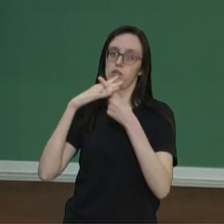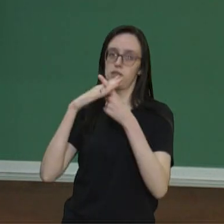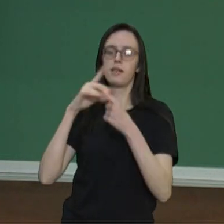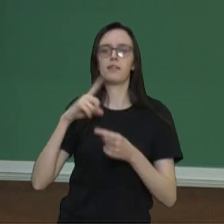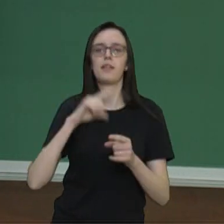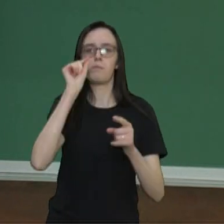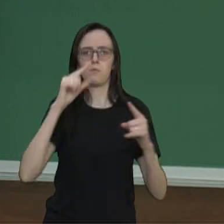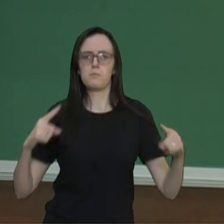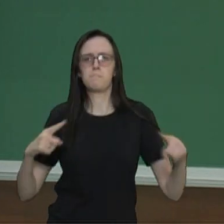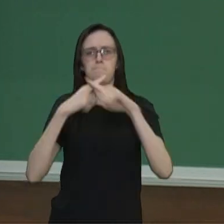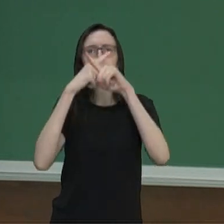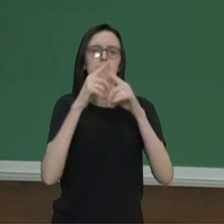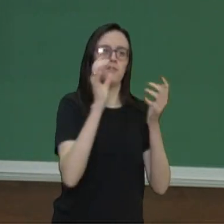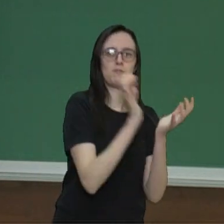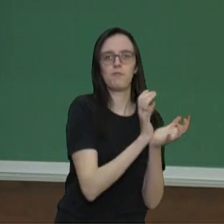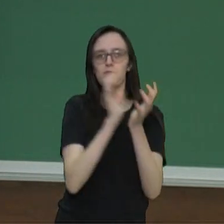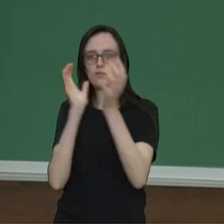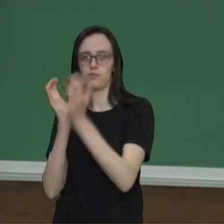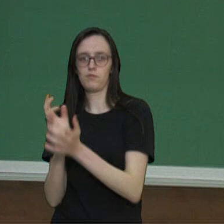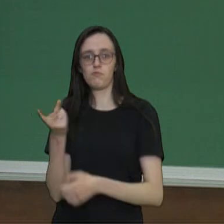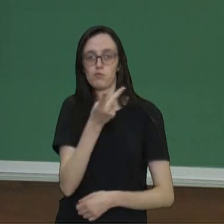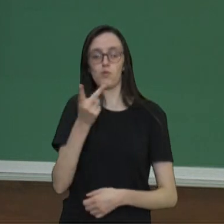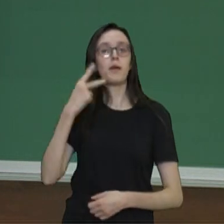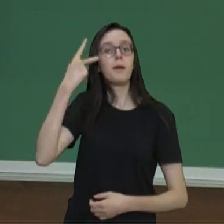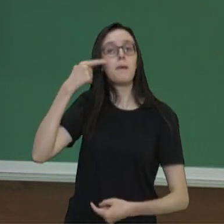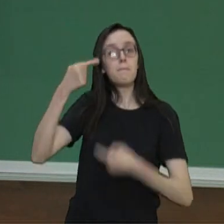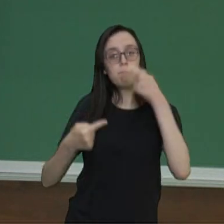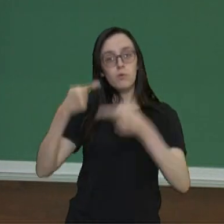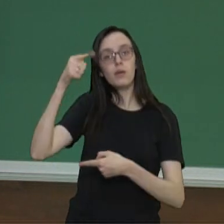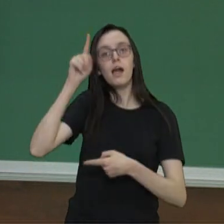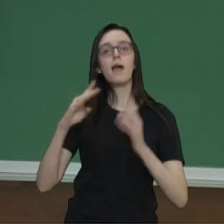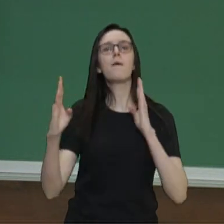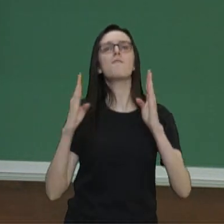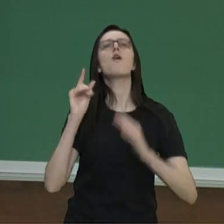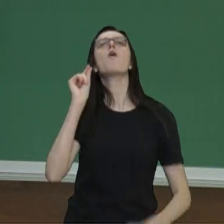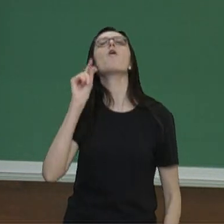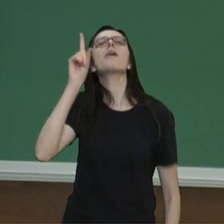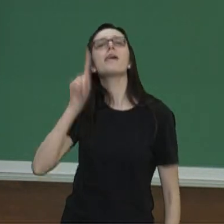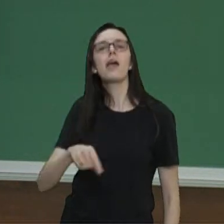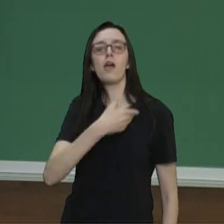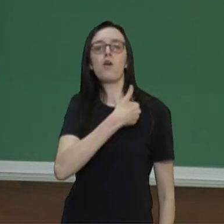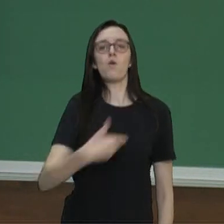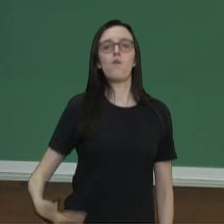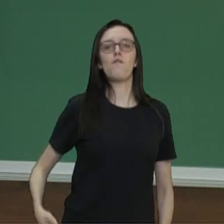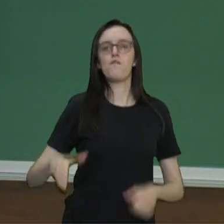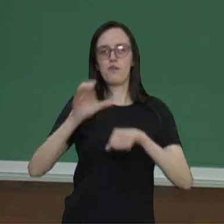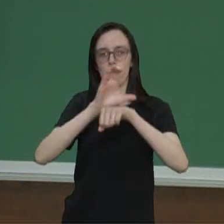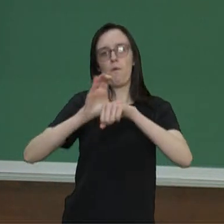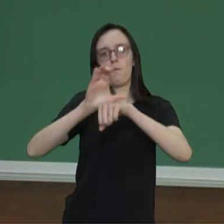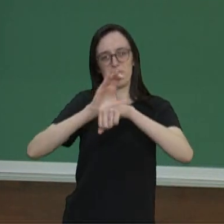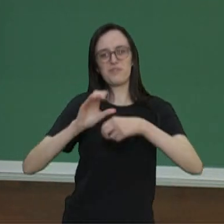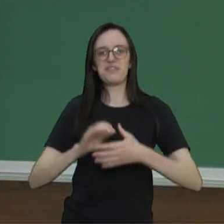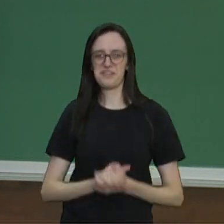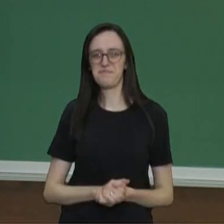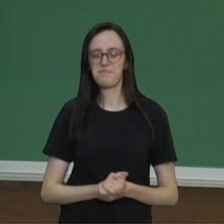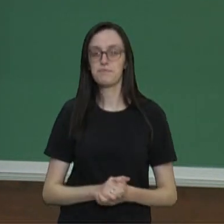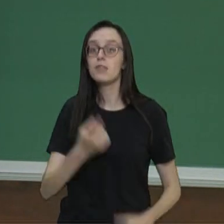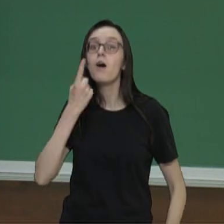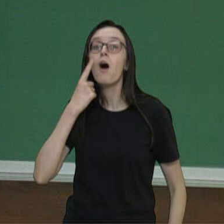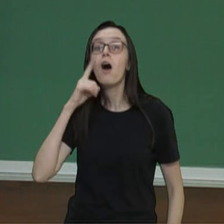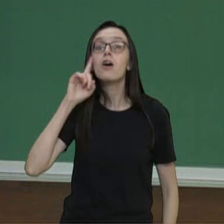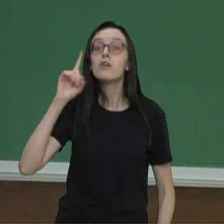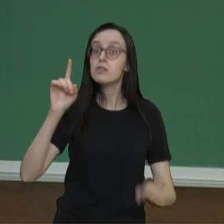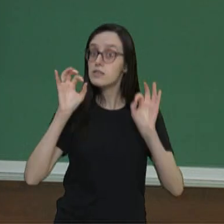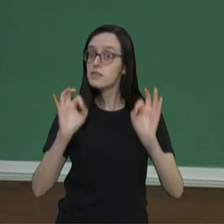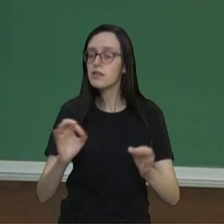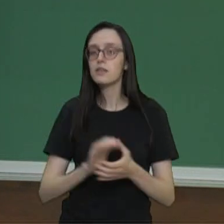essa disputa entre esses dois grupos políticos nessa fase chamada governo constitucional. Olha a data.